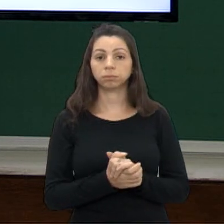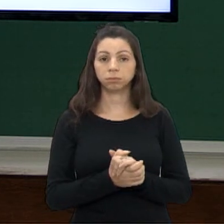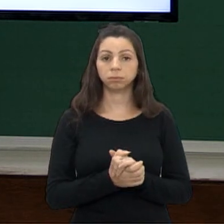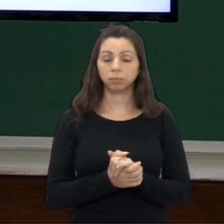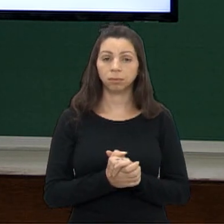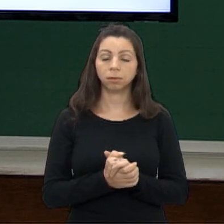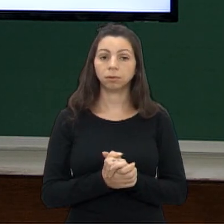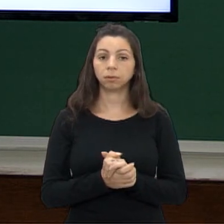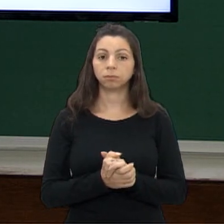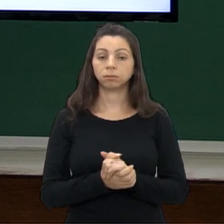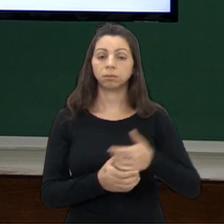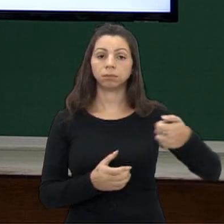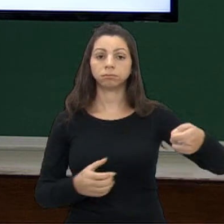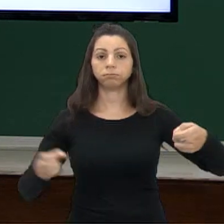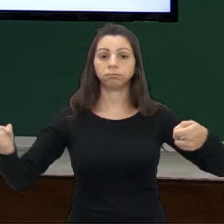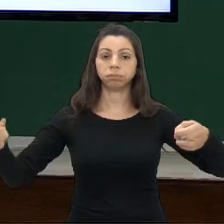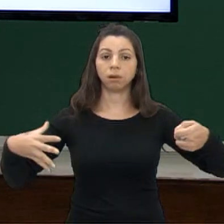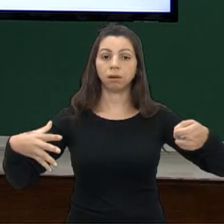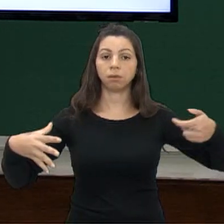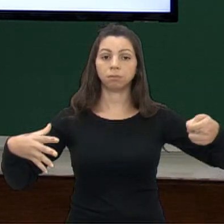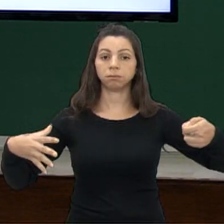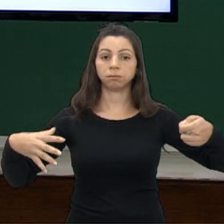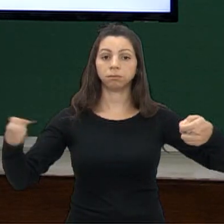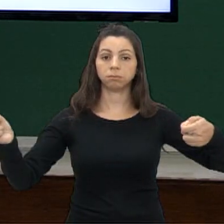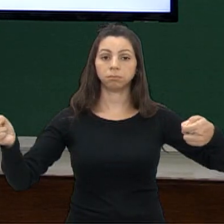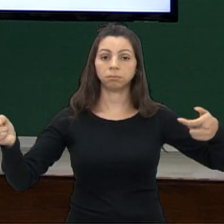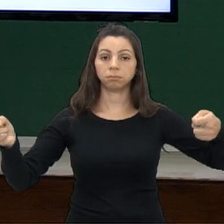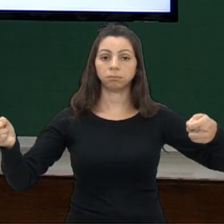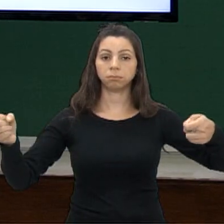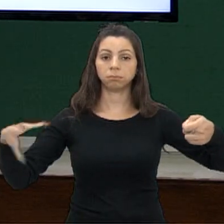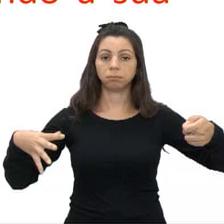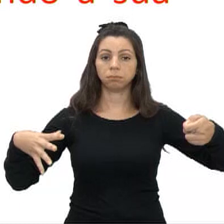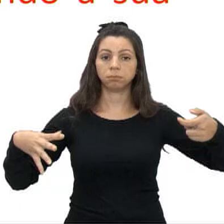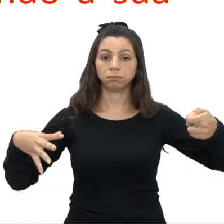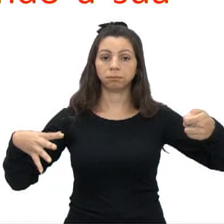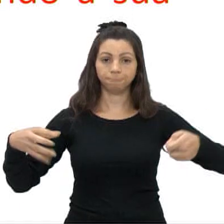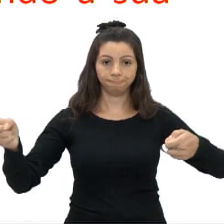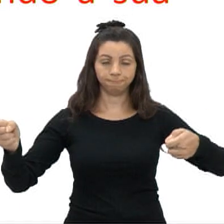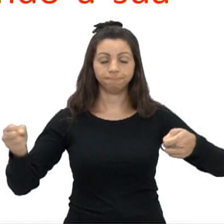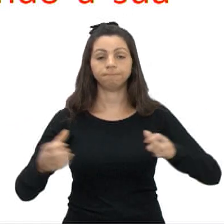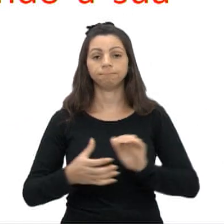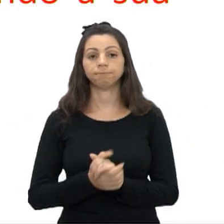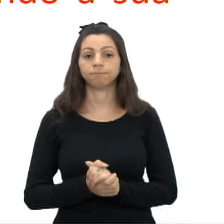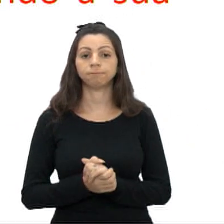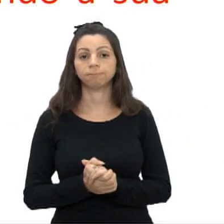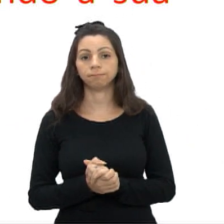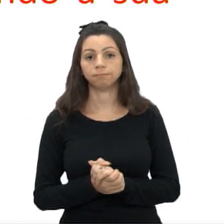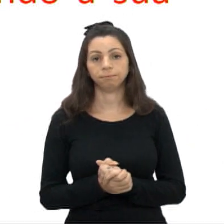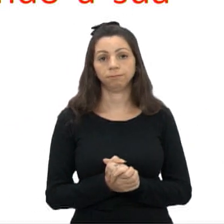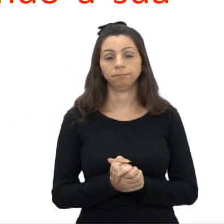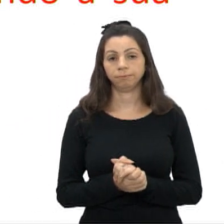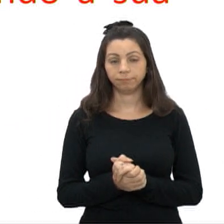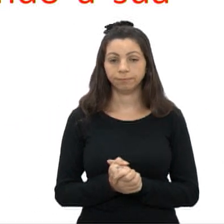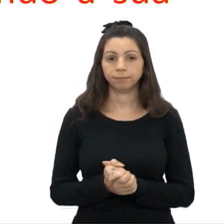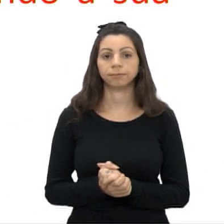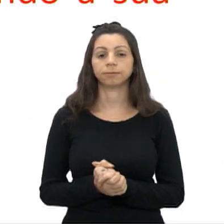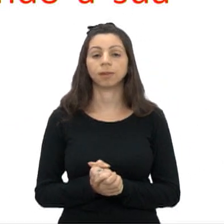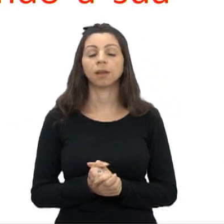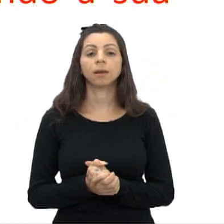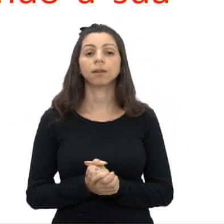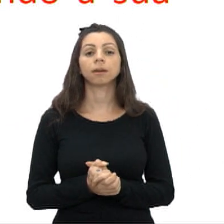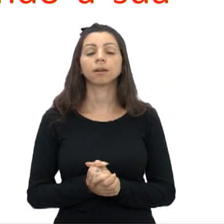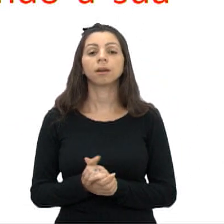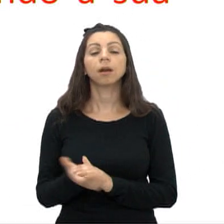de desligar e ligar a TV várias vezes. Resposta da número 2. É possível inferir